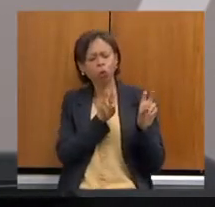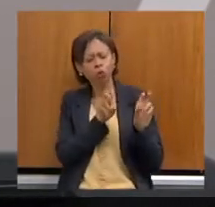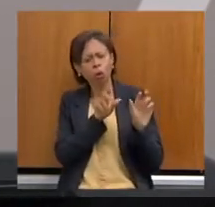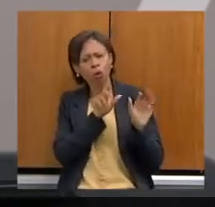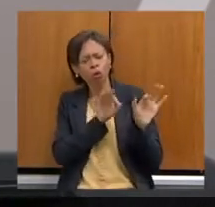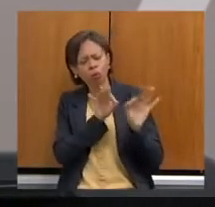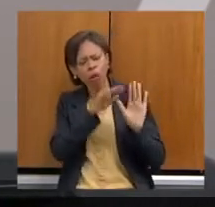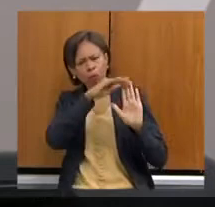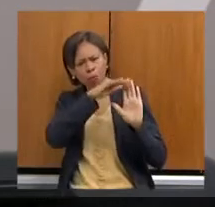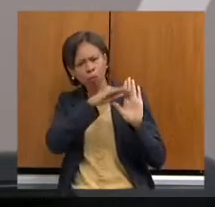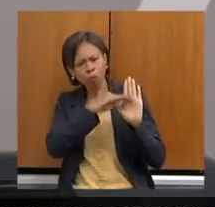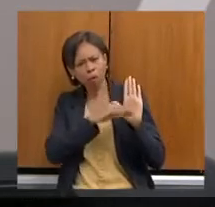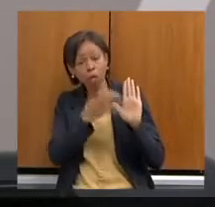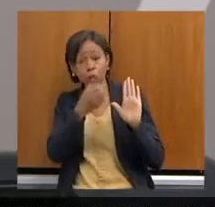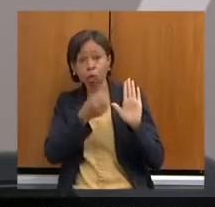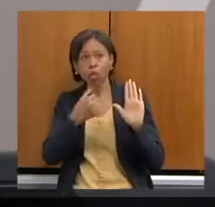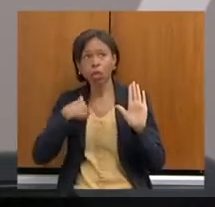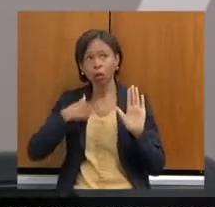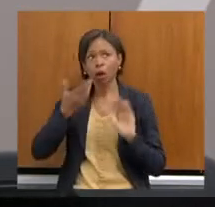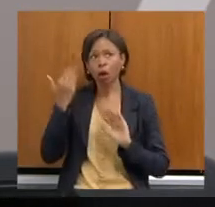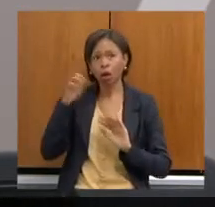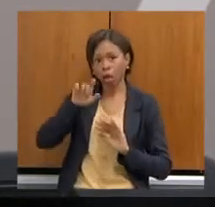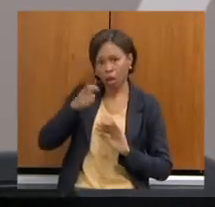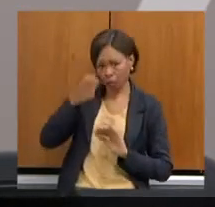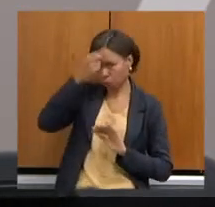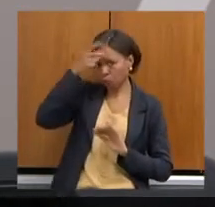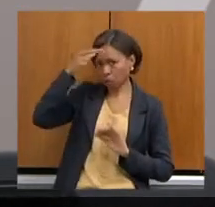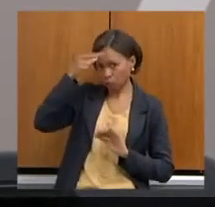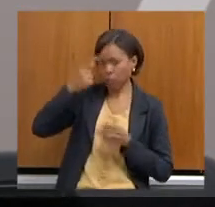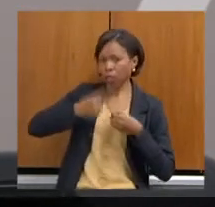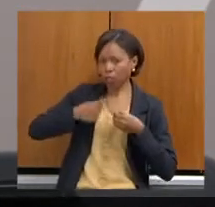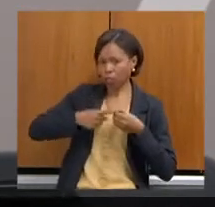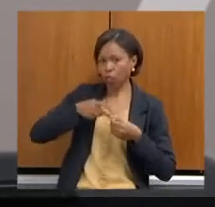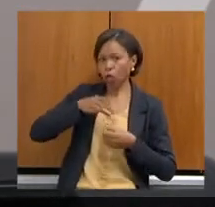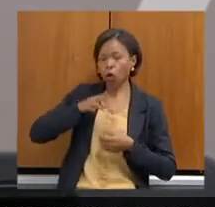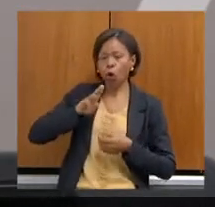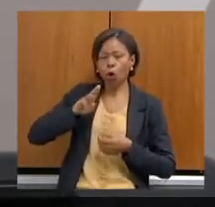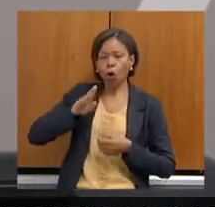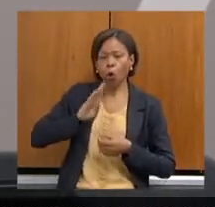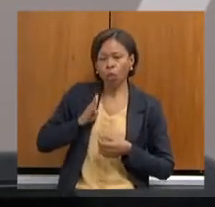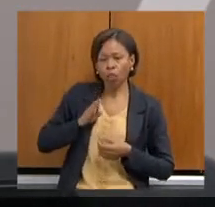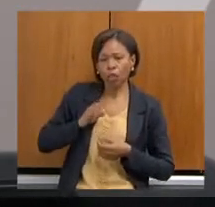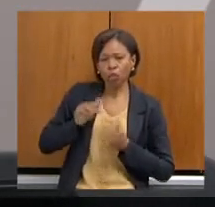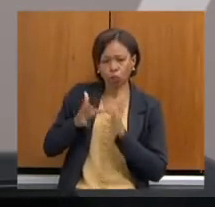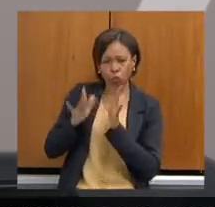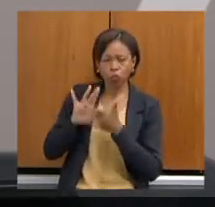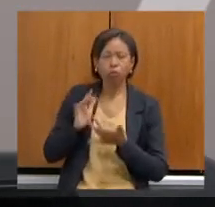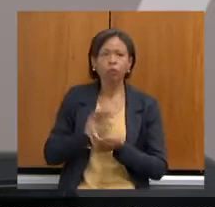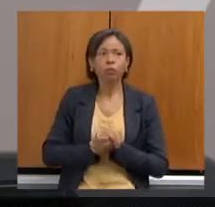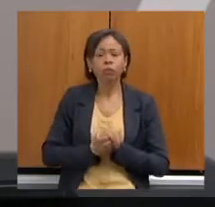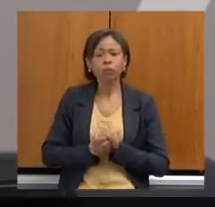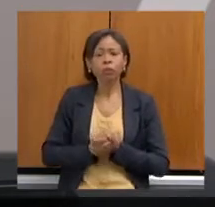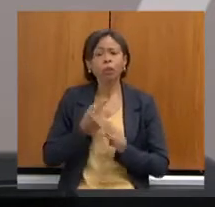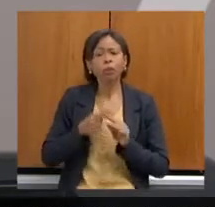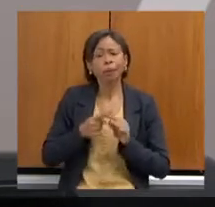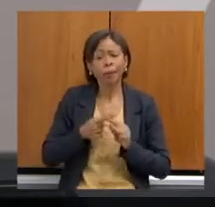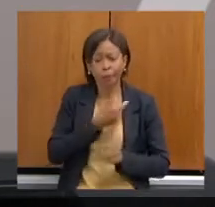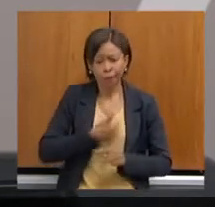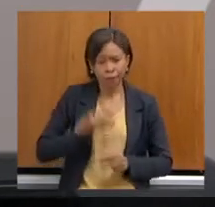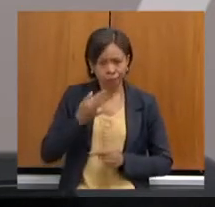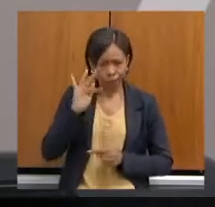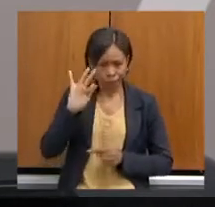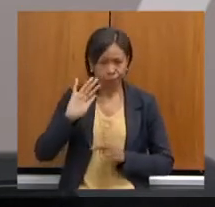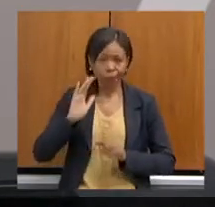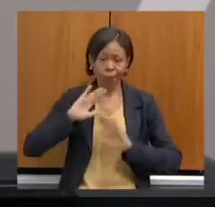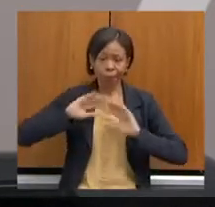quando eu fui prefeito da cidade de Coração de Jesus porque o governo federal queria que eu comprasse leite em pó e eu queria